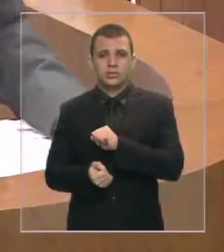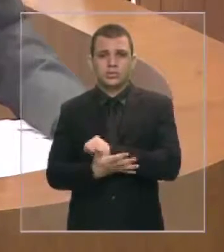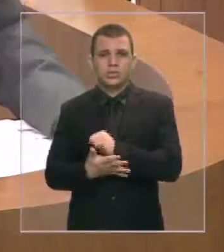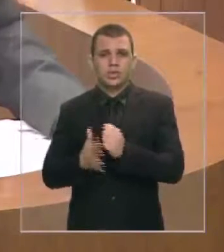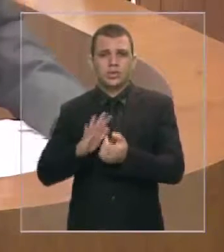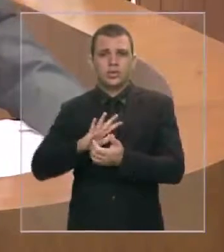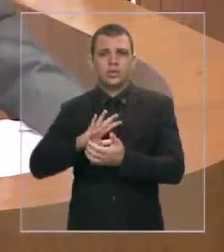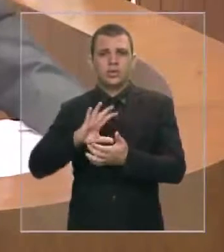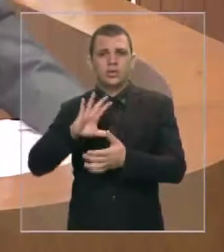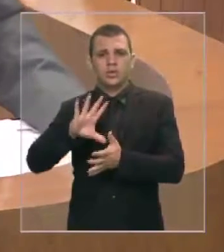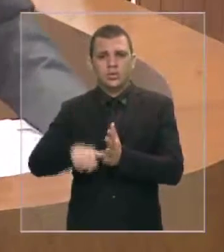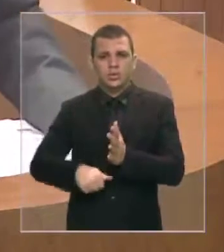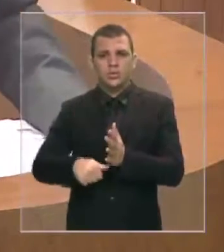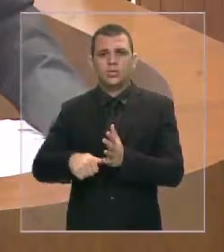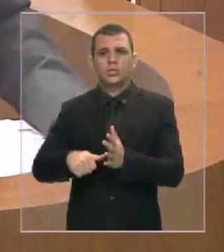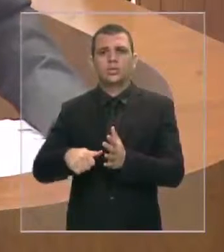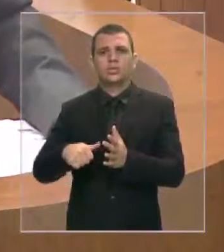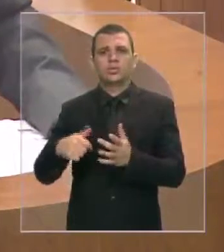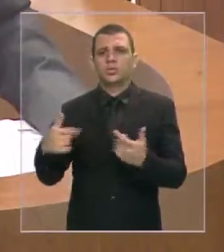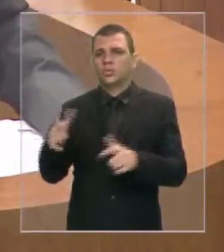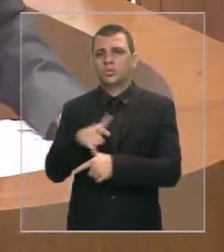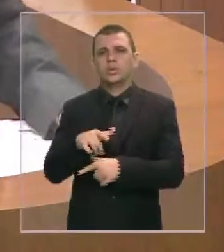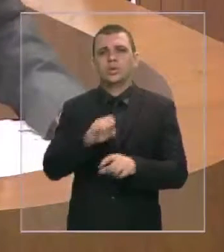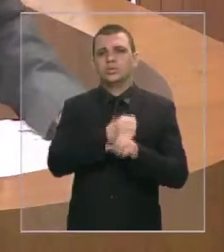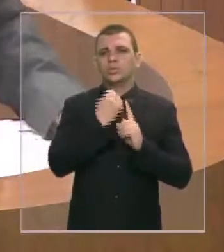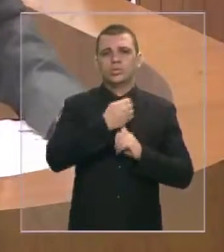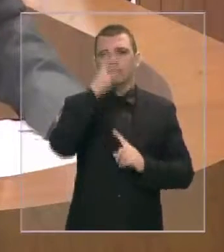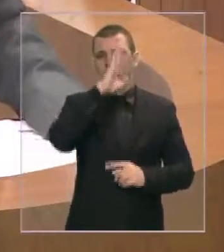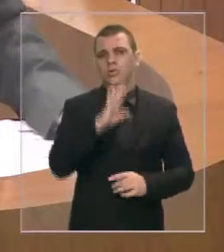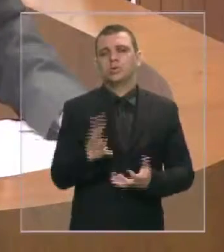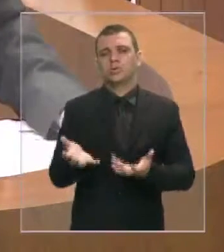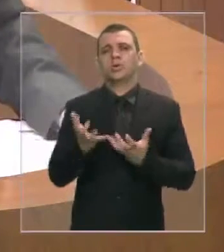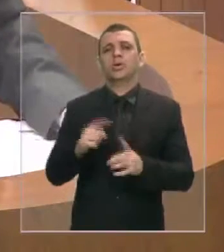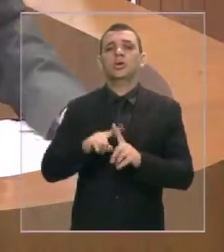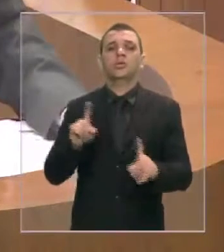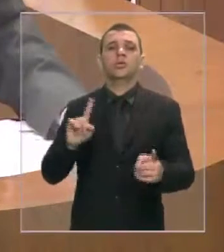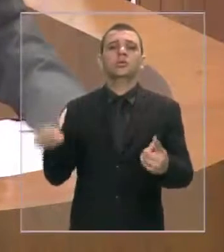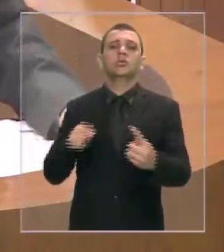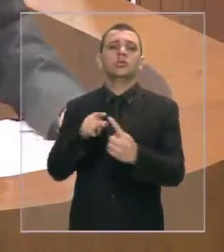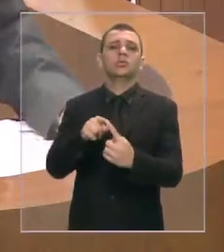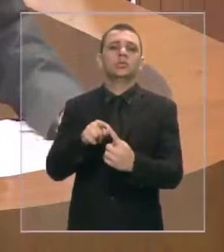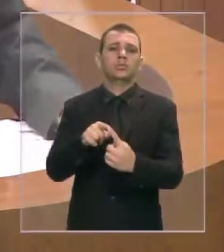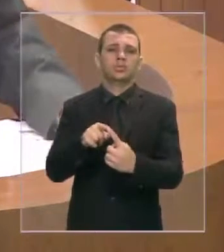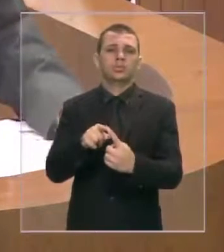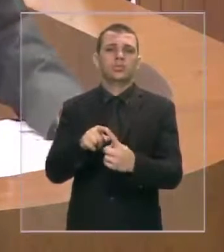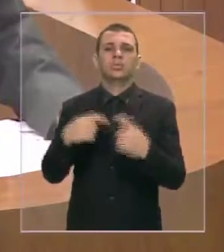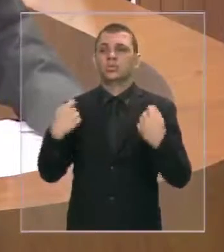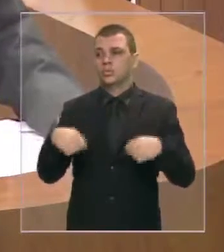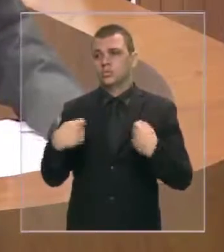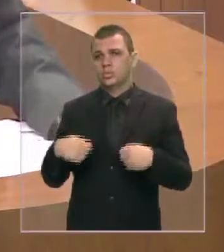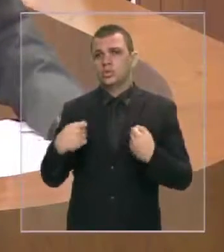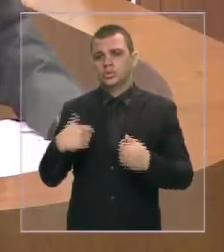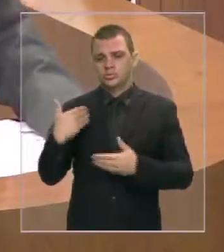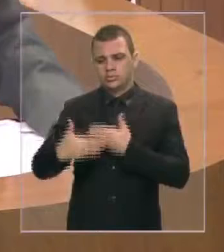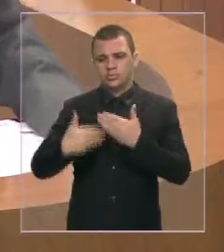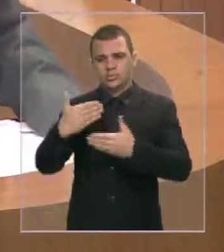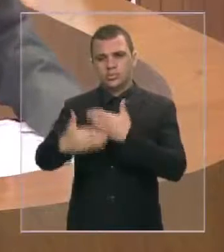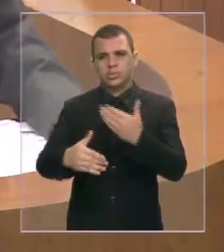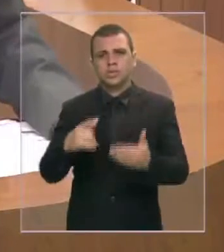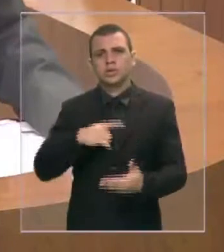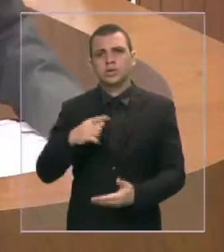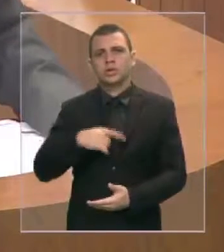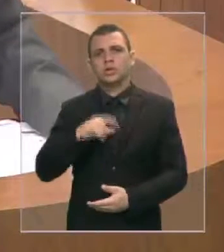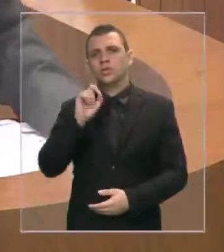uma exigência da sociedade brasileira. Mas esse objetivo deve ser trilhado tendo como